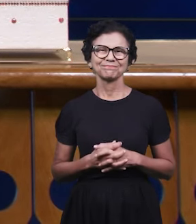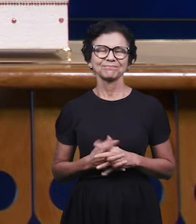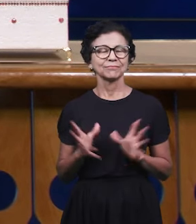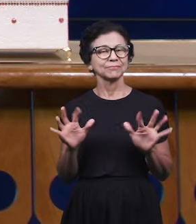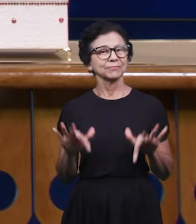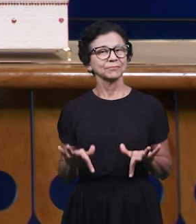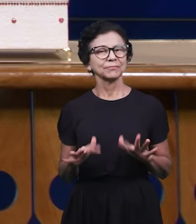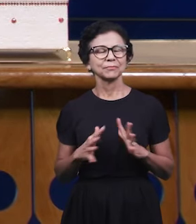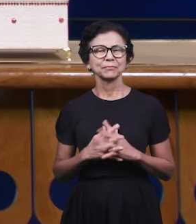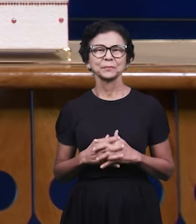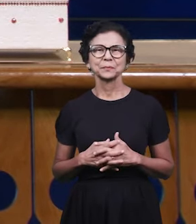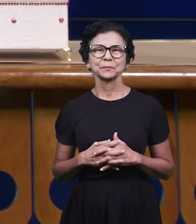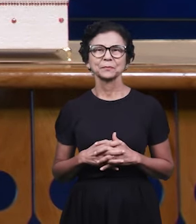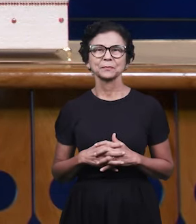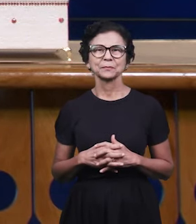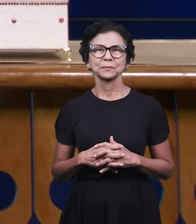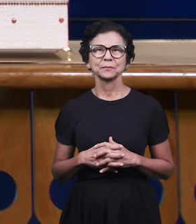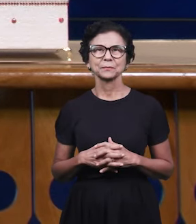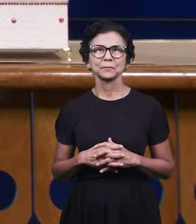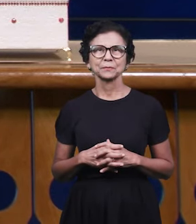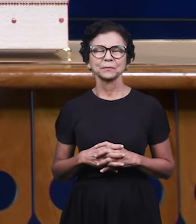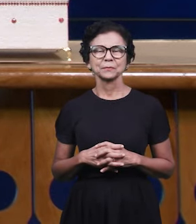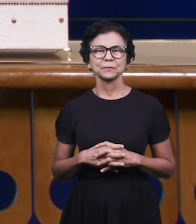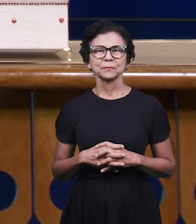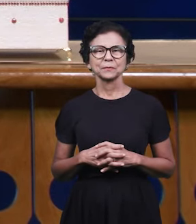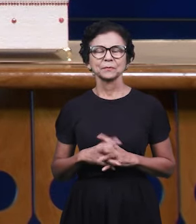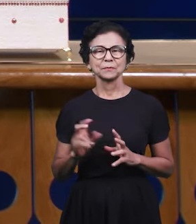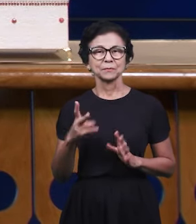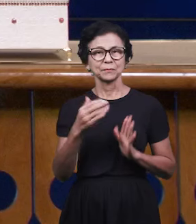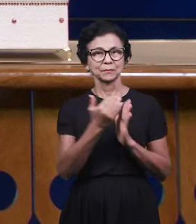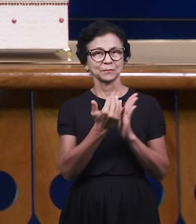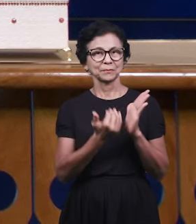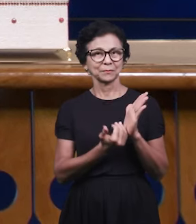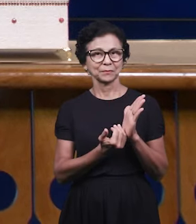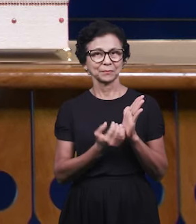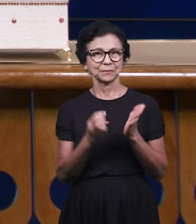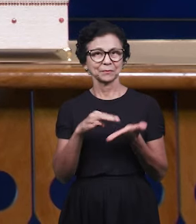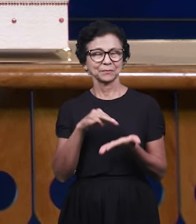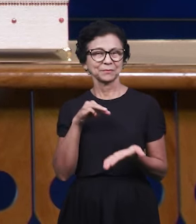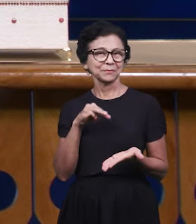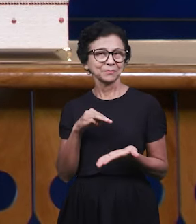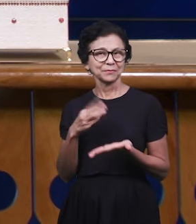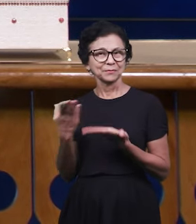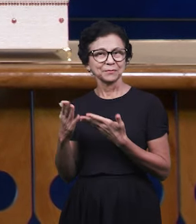Chegamos assim ao final dessa transmissão, continuaremos com a programação da Igreja Cristã Maranata por esse